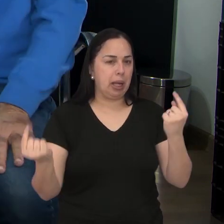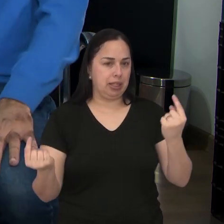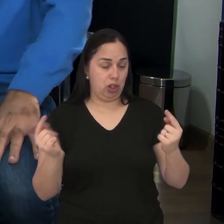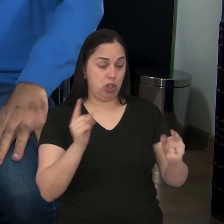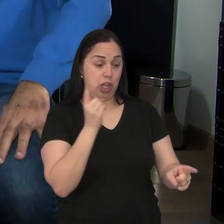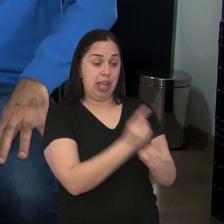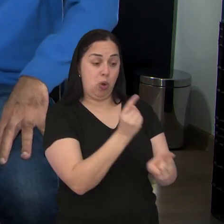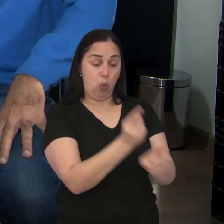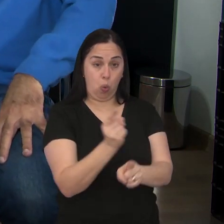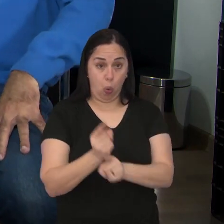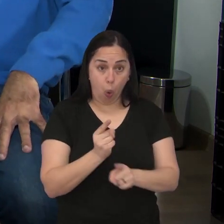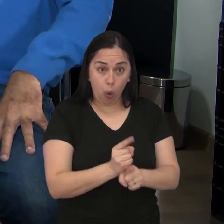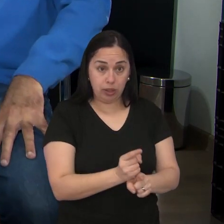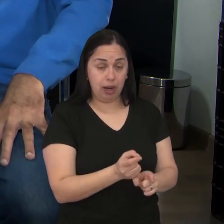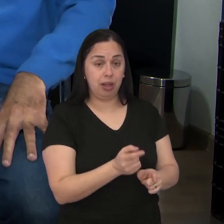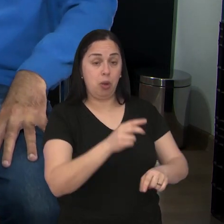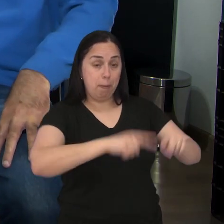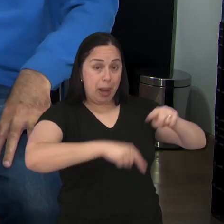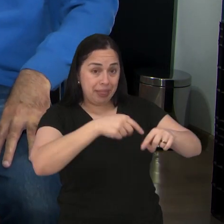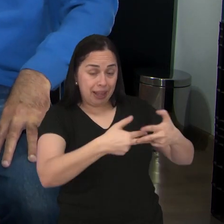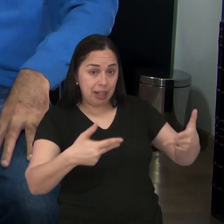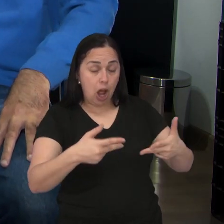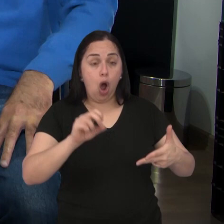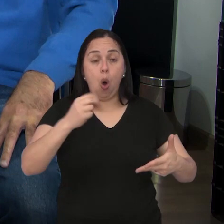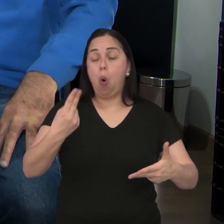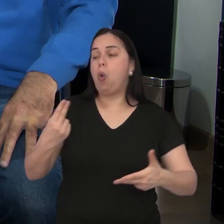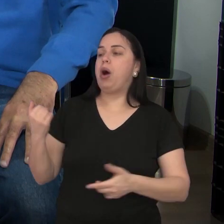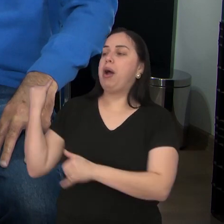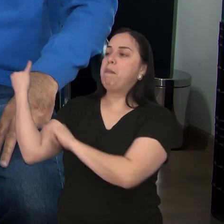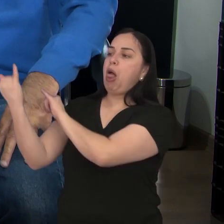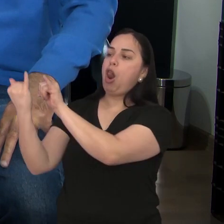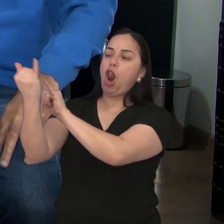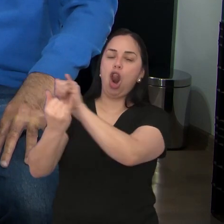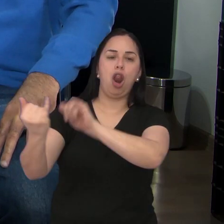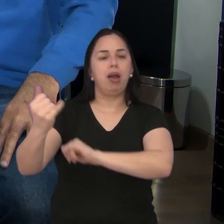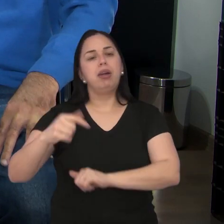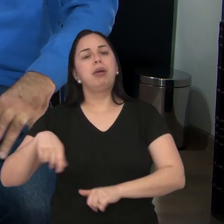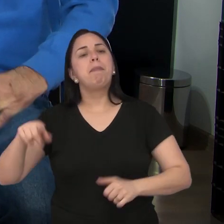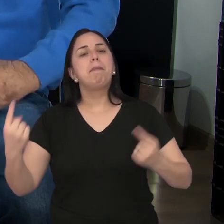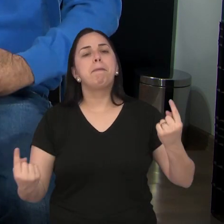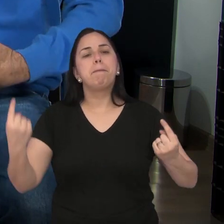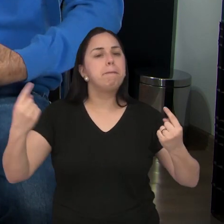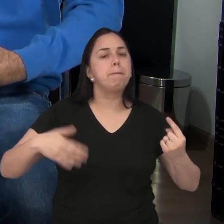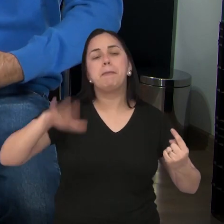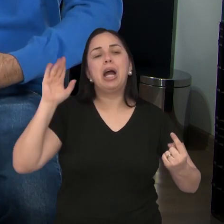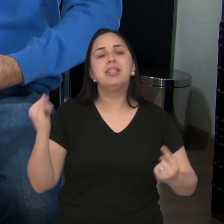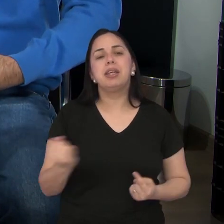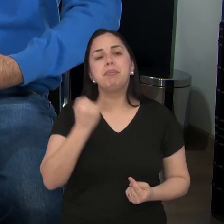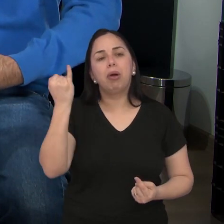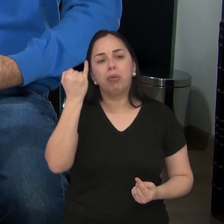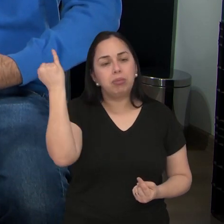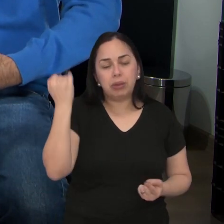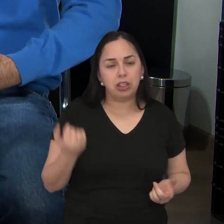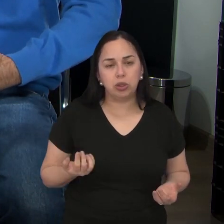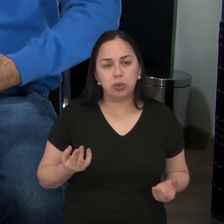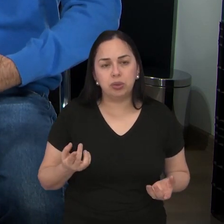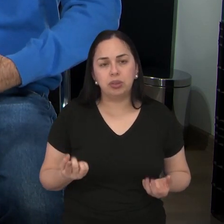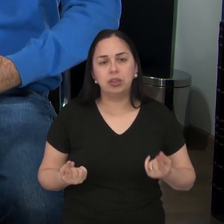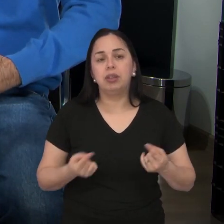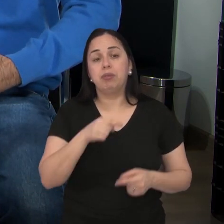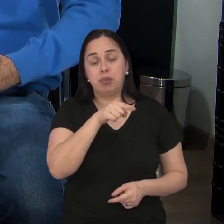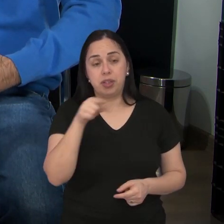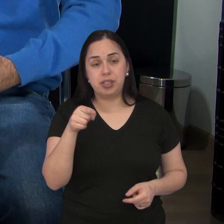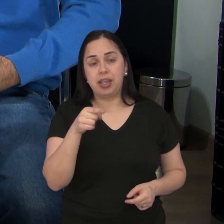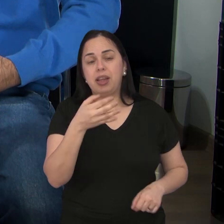que é mais importante? A história que as pessoas contam, a história que você pesquisa e que você pega, o que é